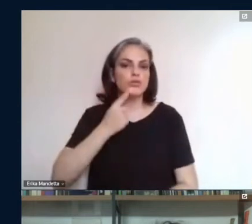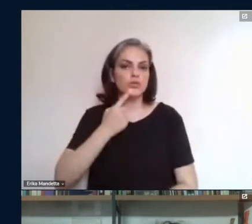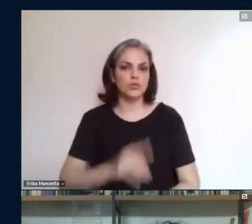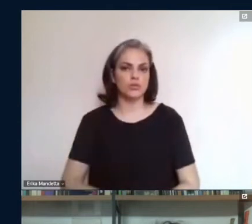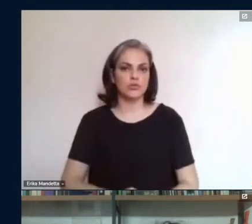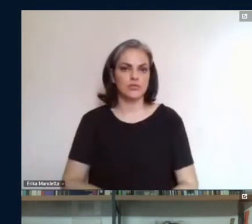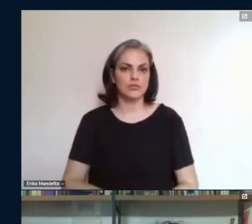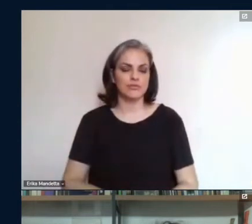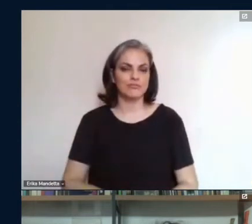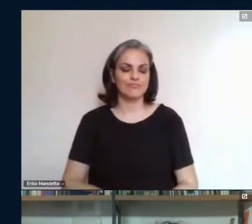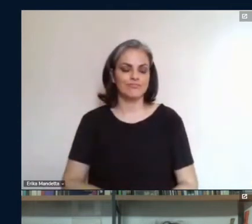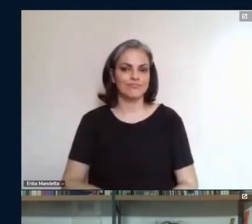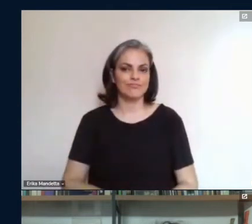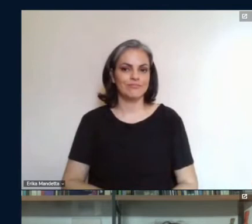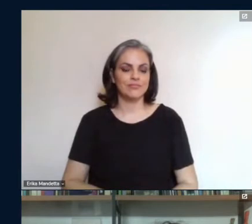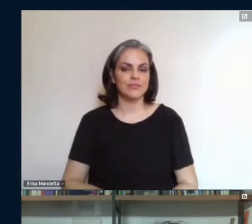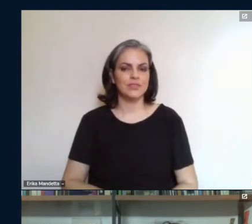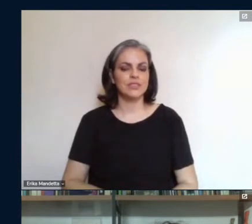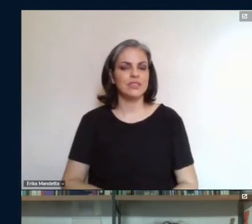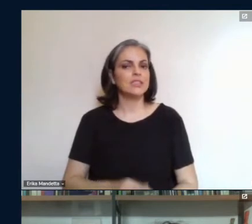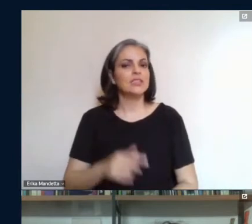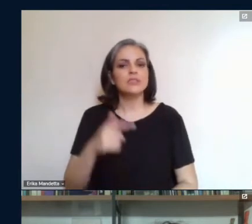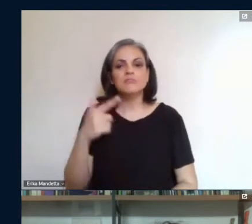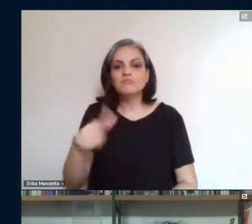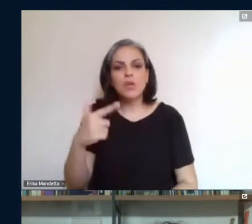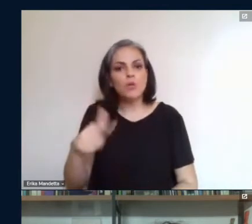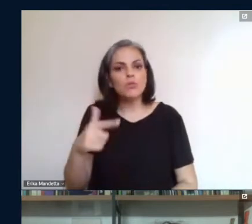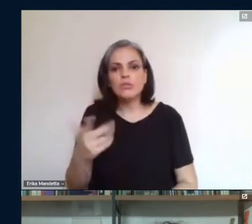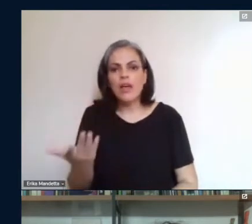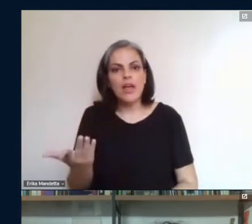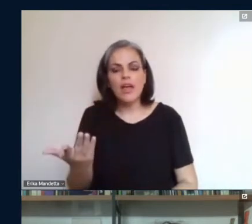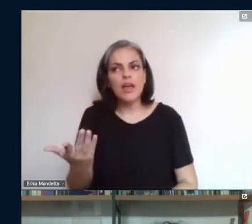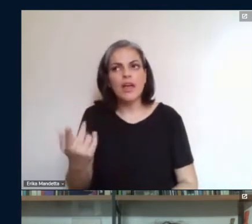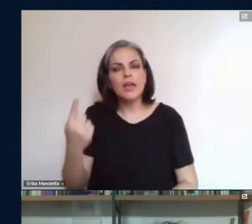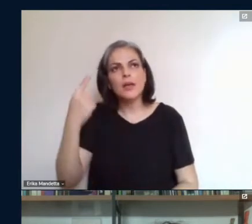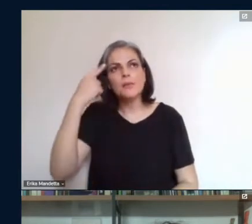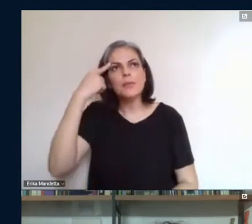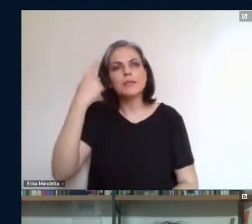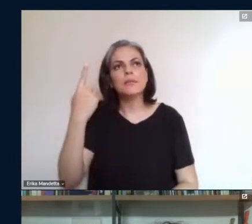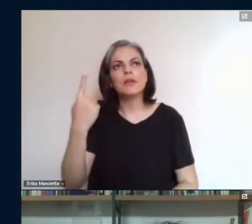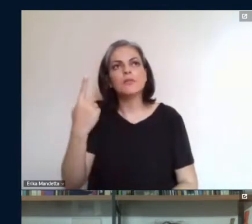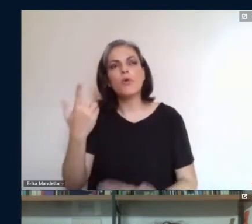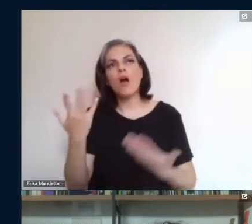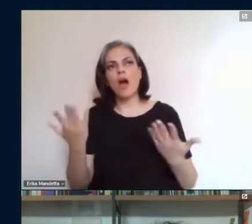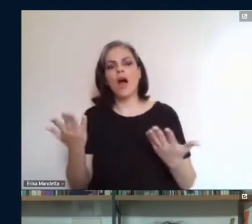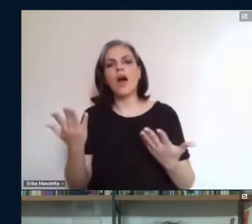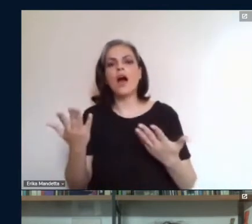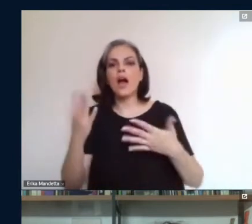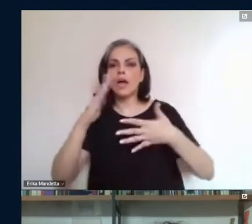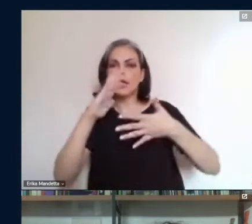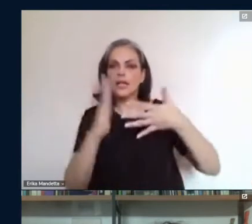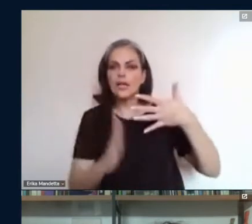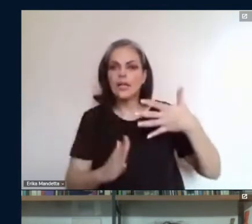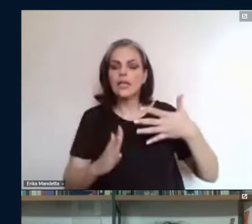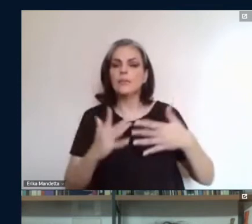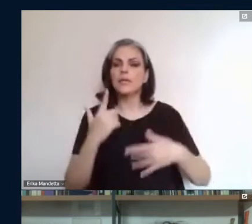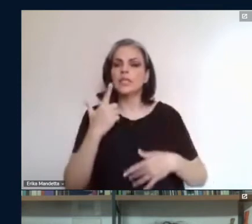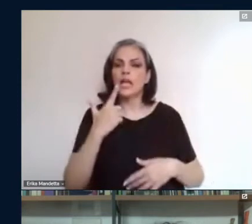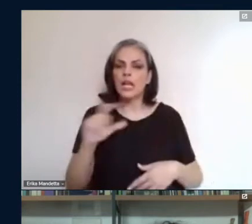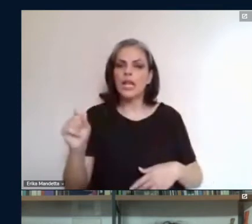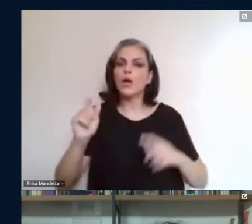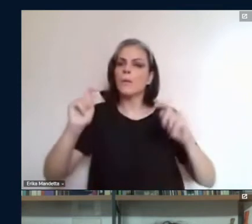isto isto é, não se cogita a circulação da Libras como uma língua possível nos ambientes